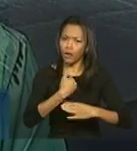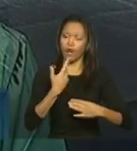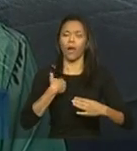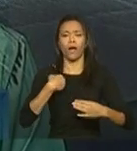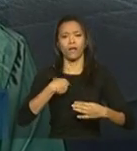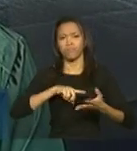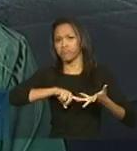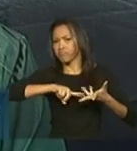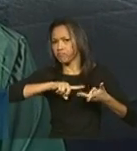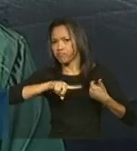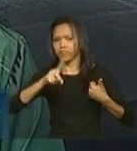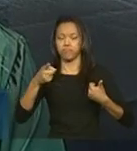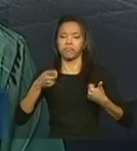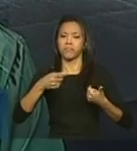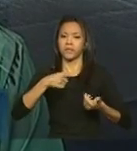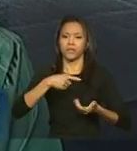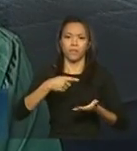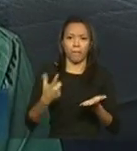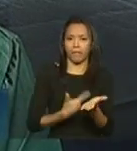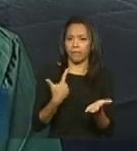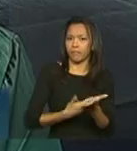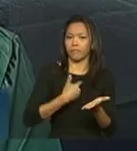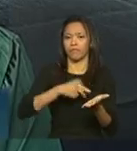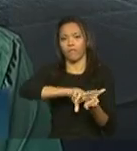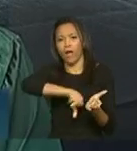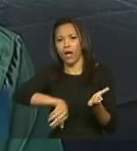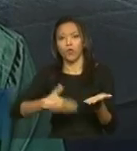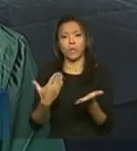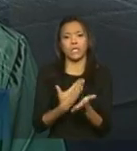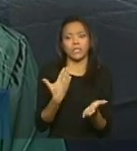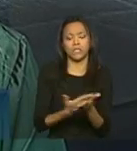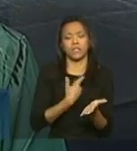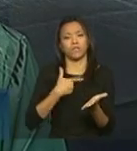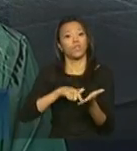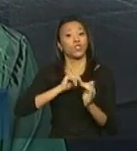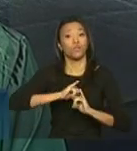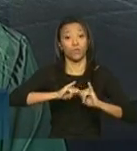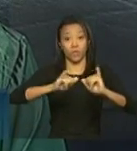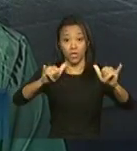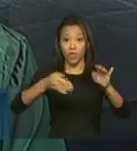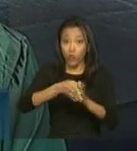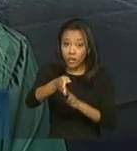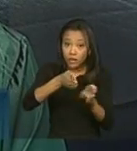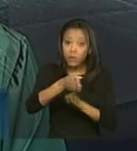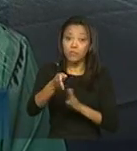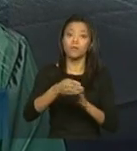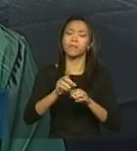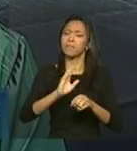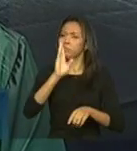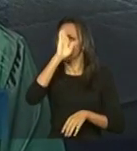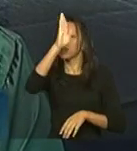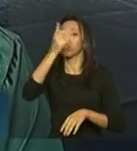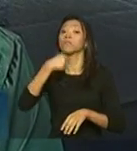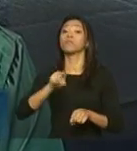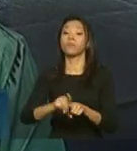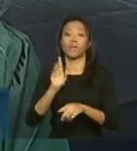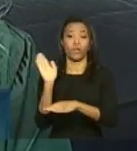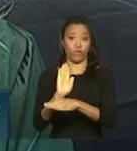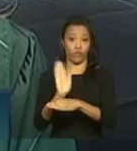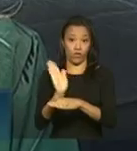todas as peças publicitárias, todo o material dessa campanha, inclusive o filme publicitário que será veiculado em